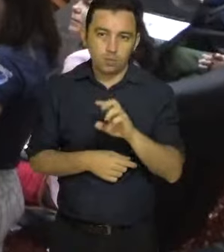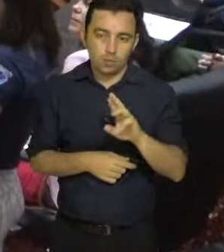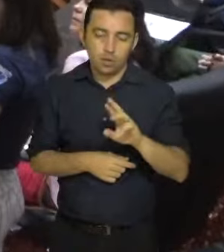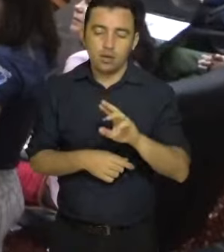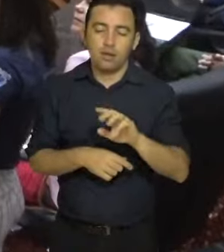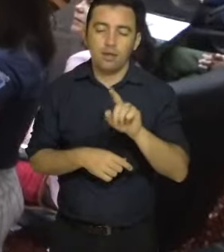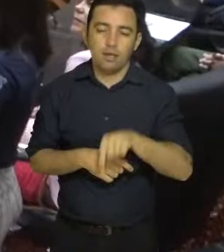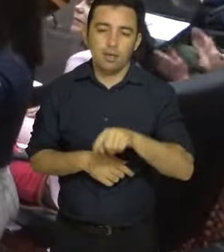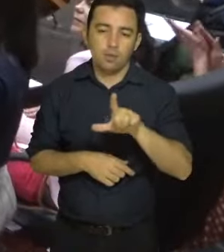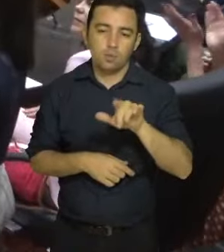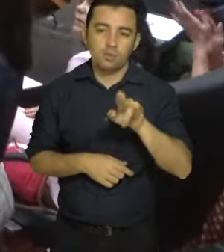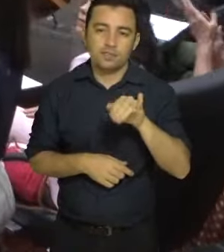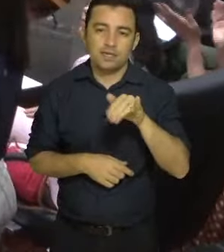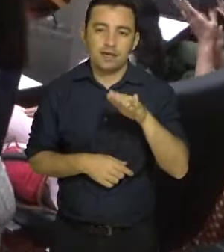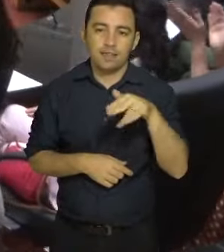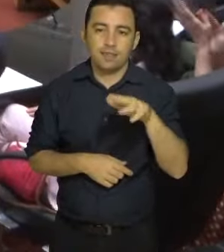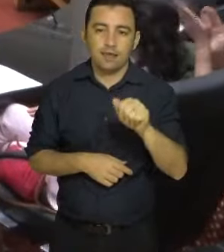Butzki.